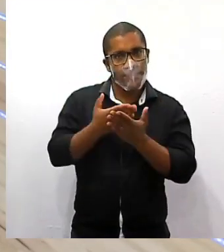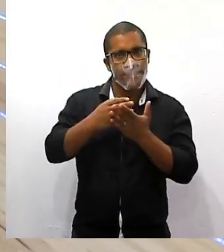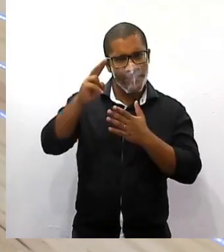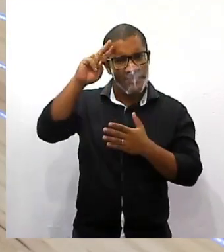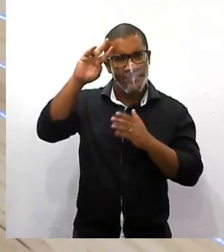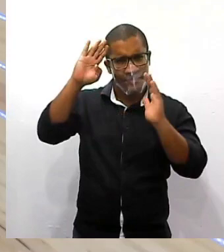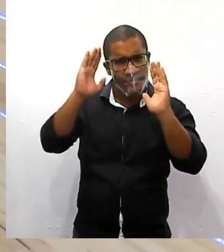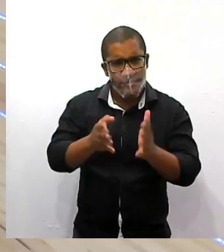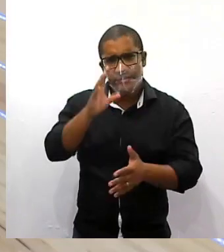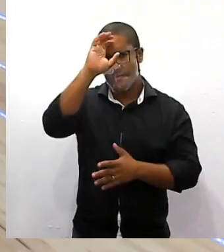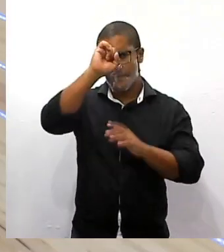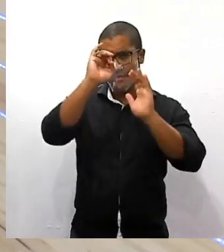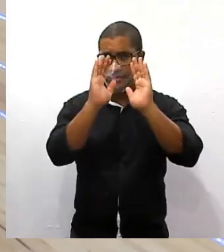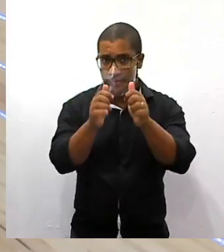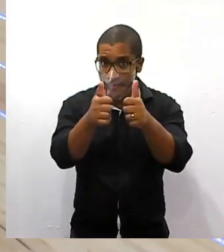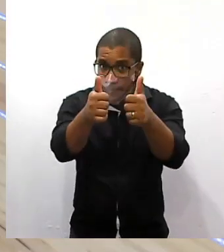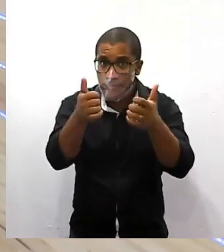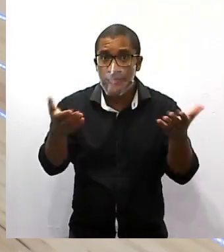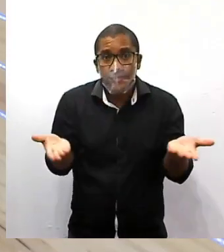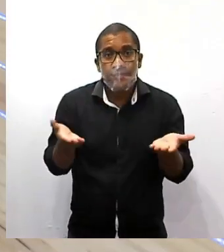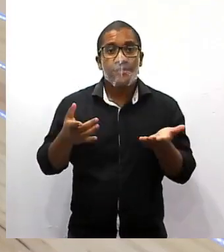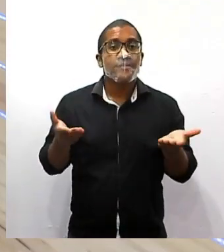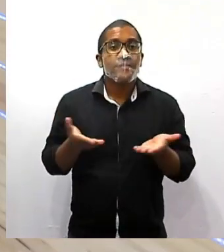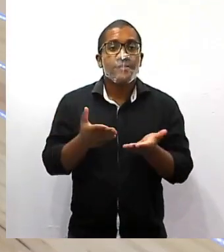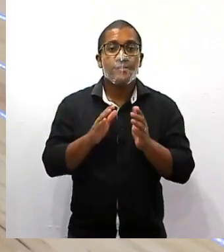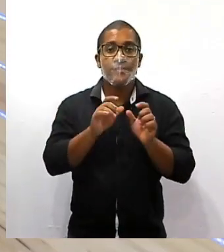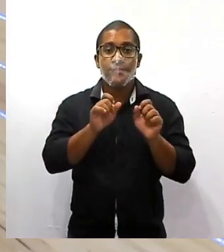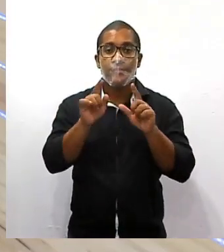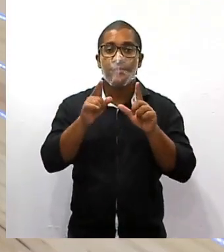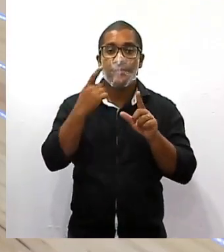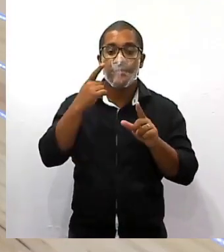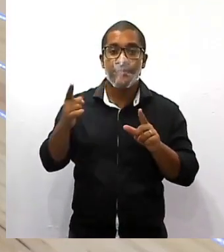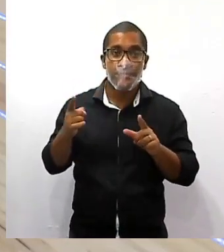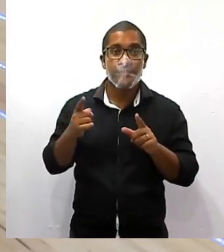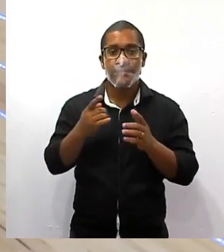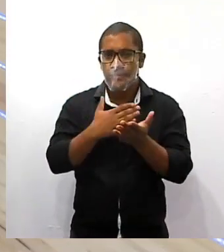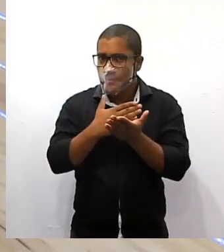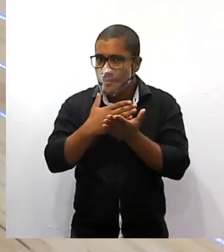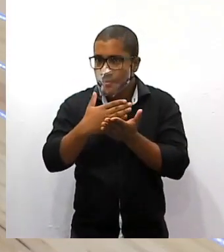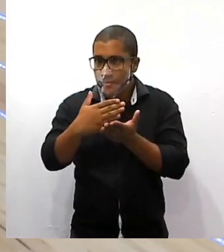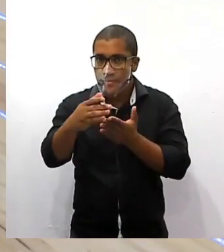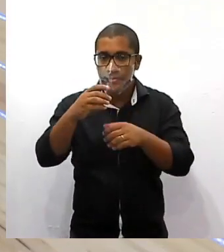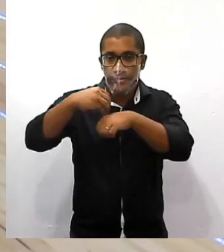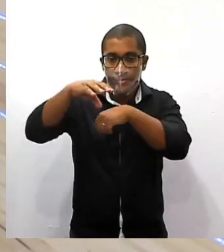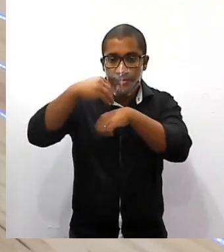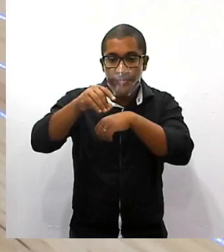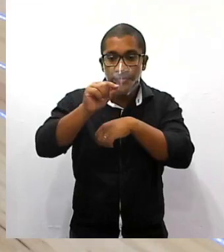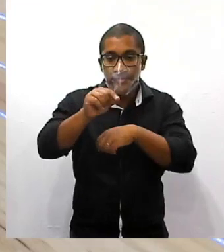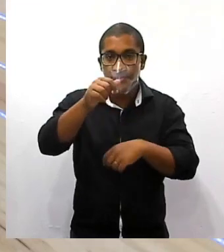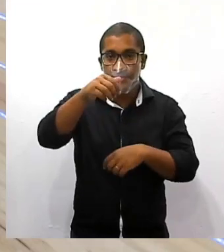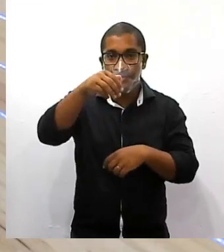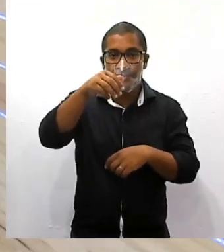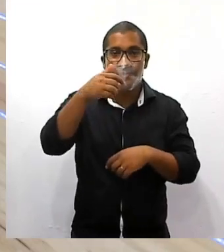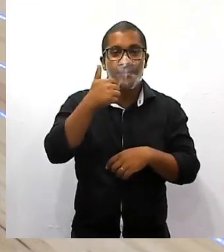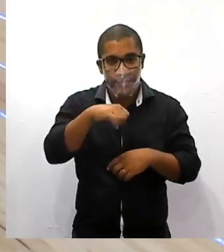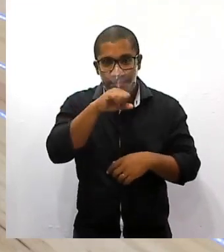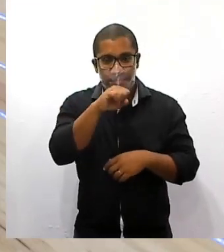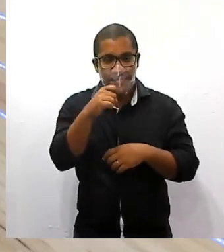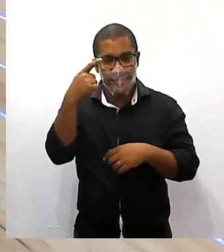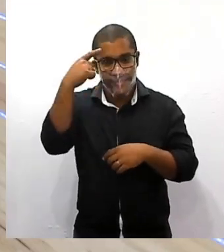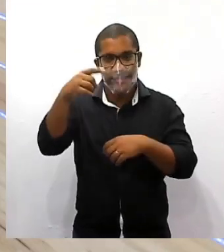gente já revisou tudo isso. Eu só quero colocar aqui para vocês, ó. Vamos dar início aqui, ó, começando pelo bizu de manhã. Tá aqui, ó, bizu de